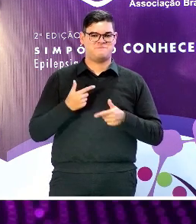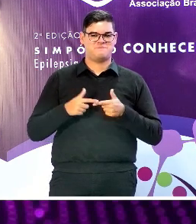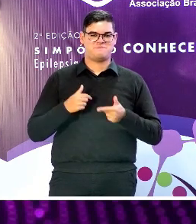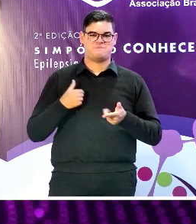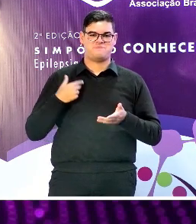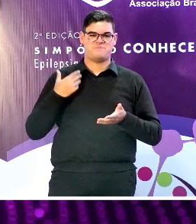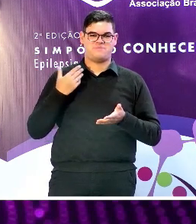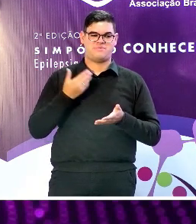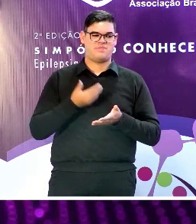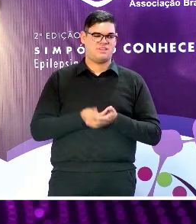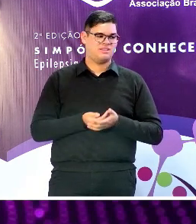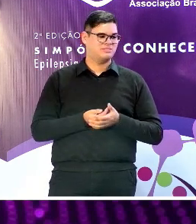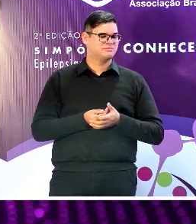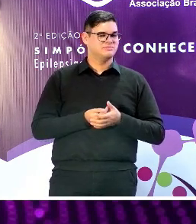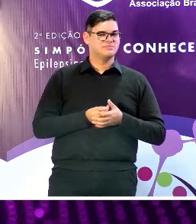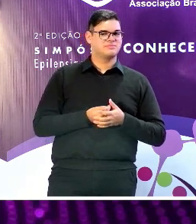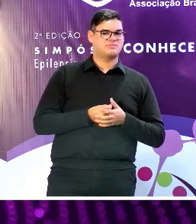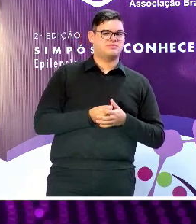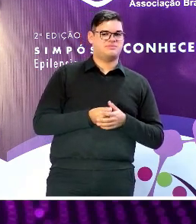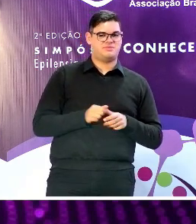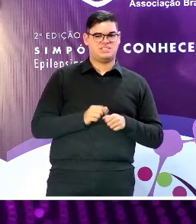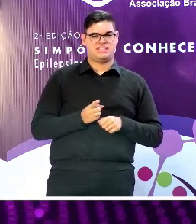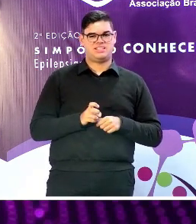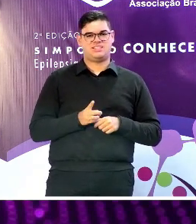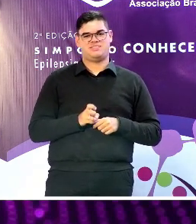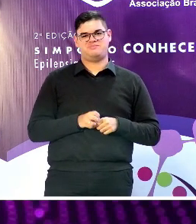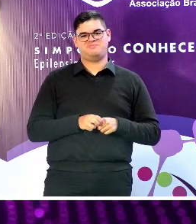de esteroides cardiotônicos.